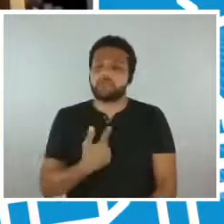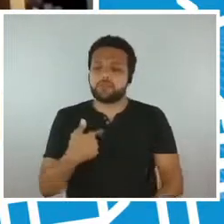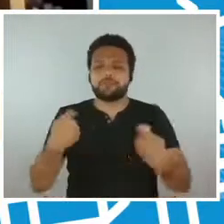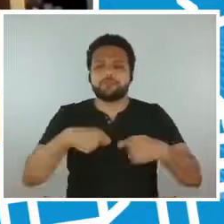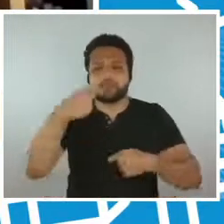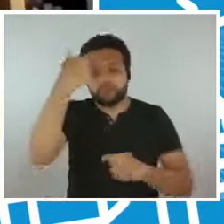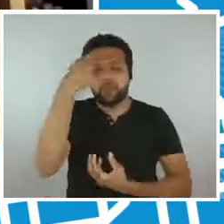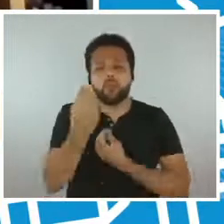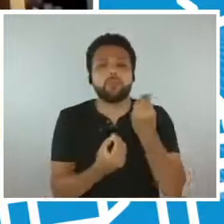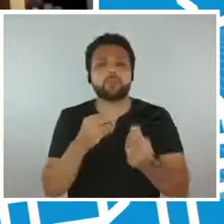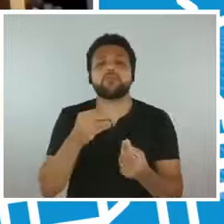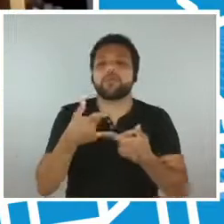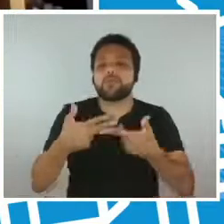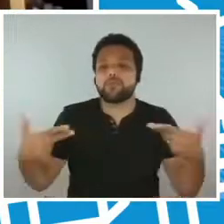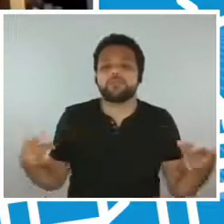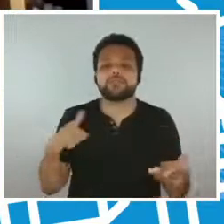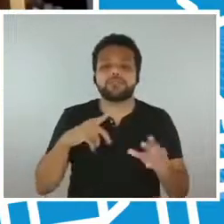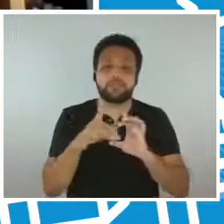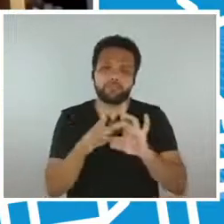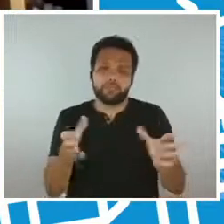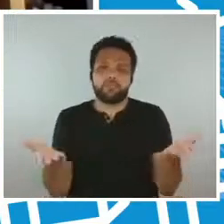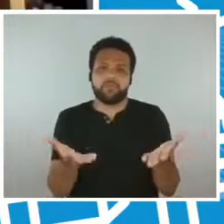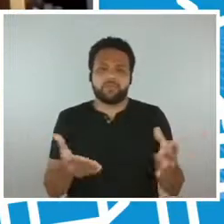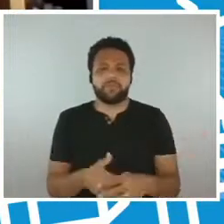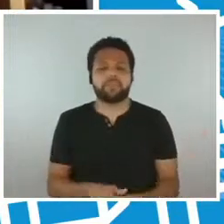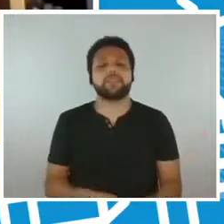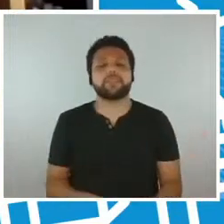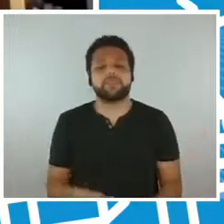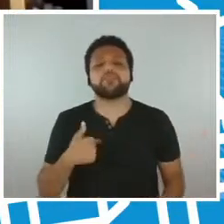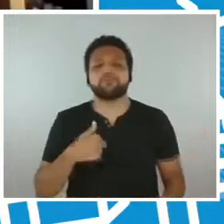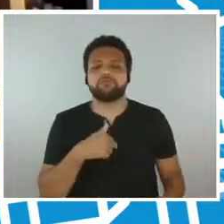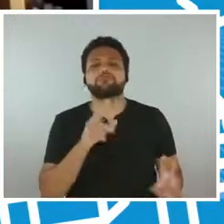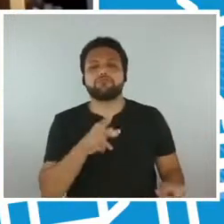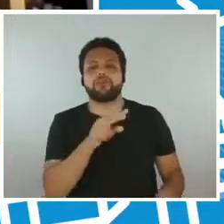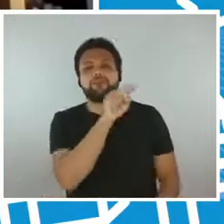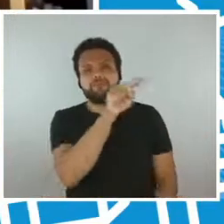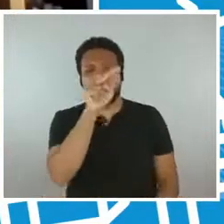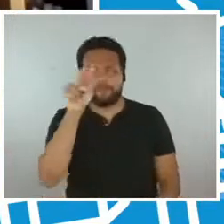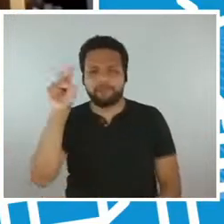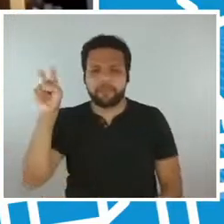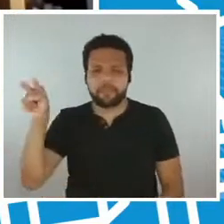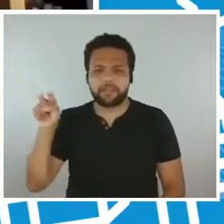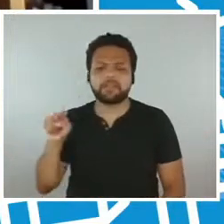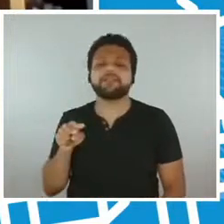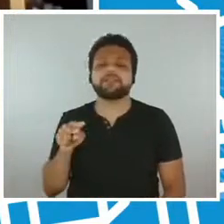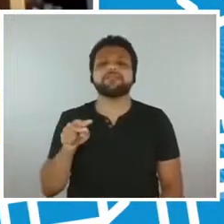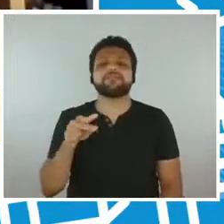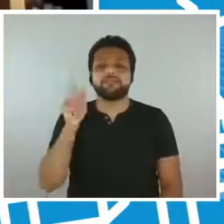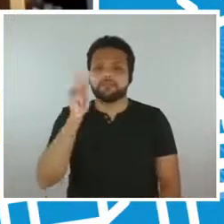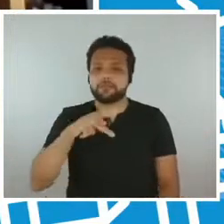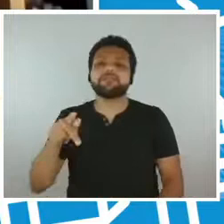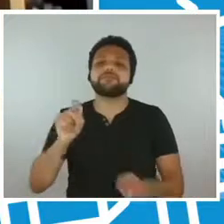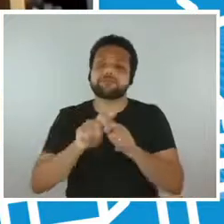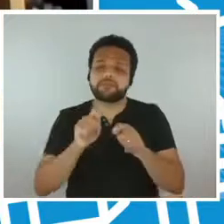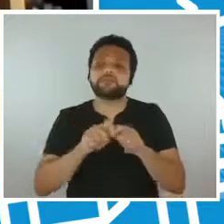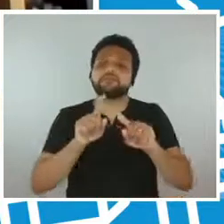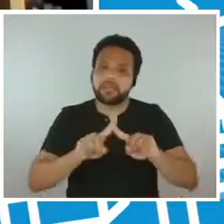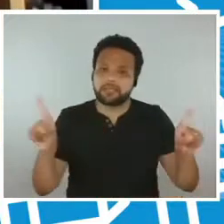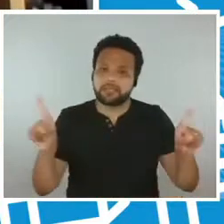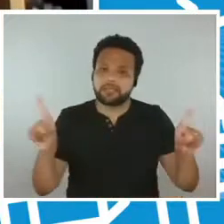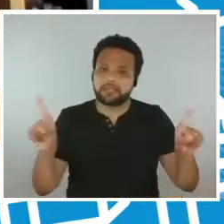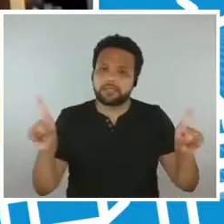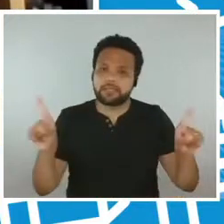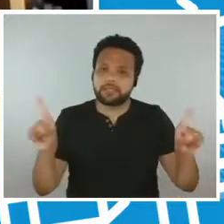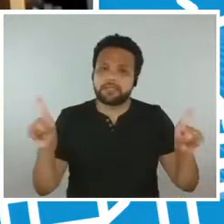que temos à disposição. Eu tenho visto coisas incríveis, né, que os professores fazem, mas essa